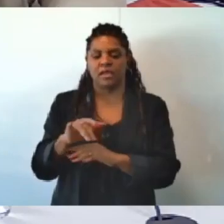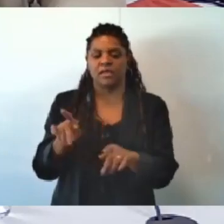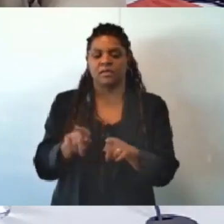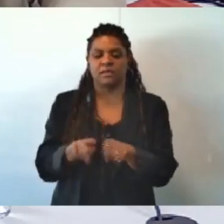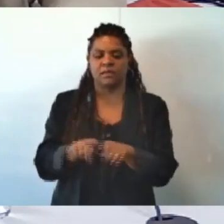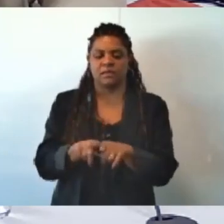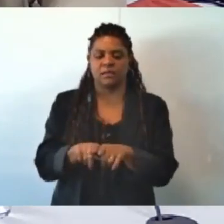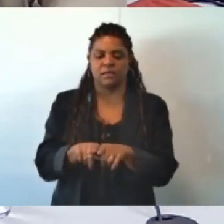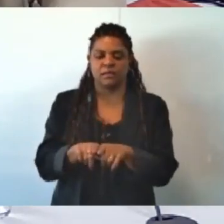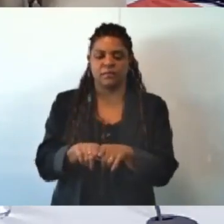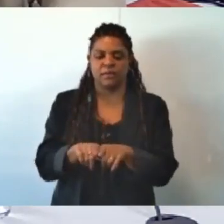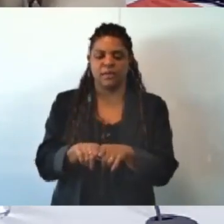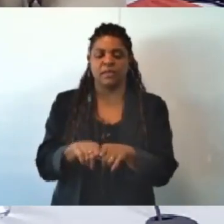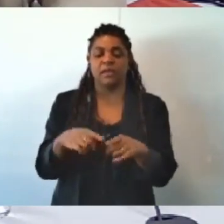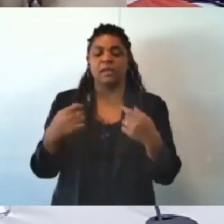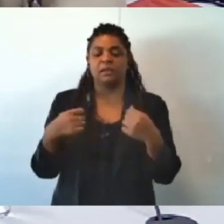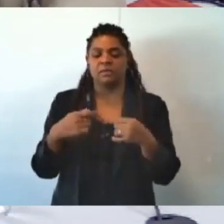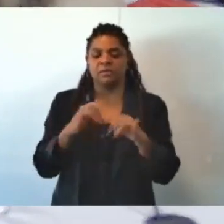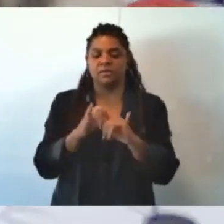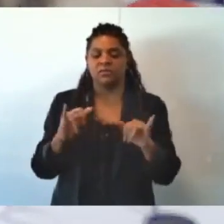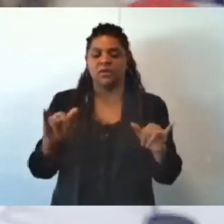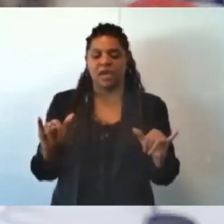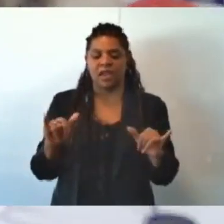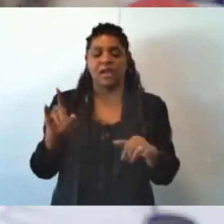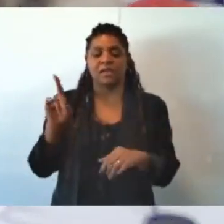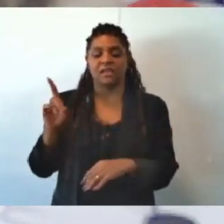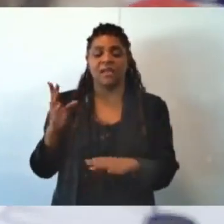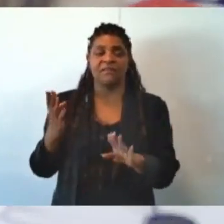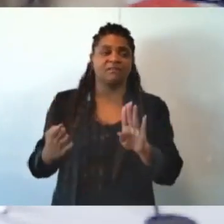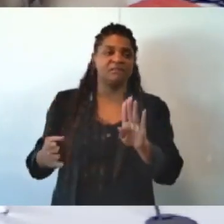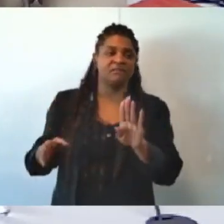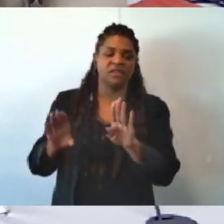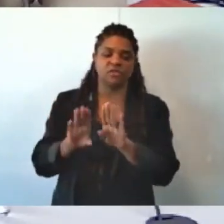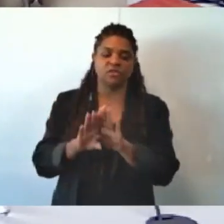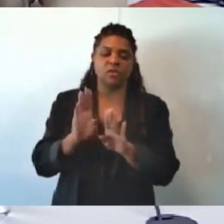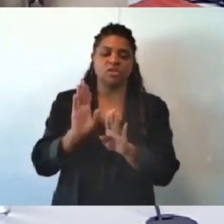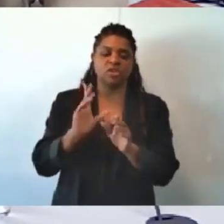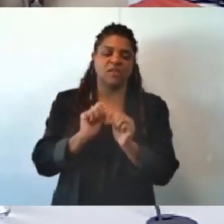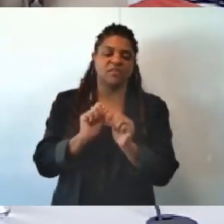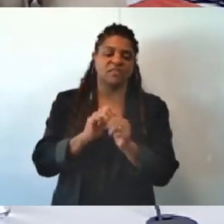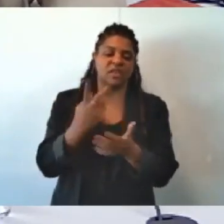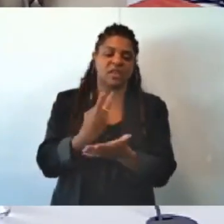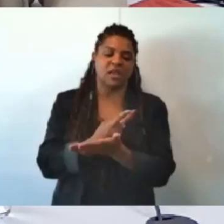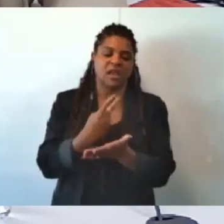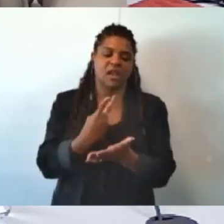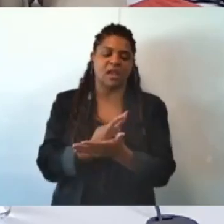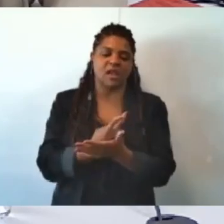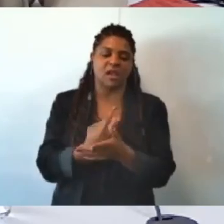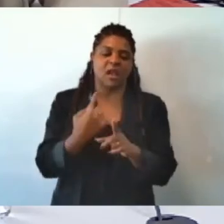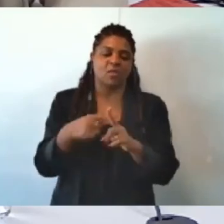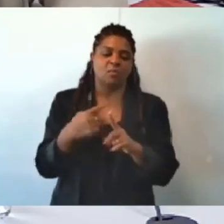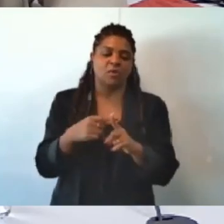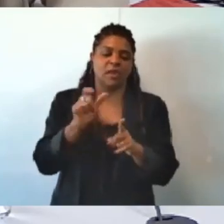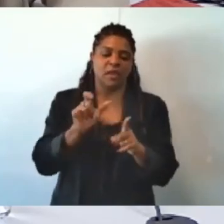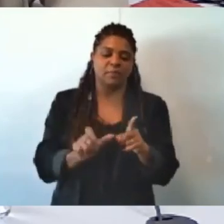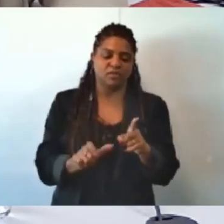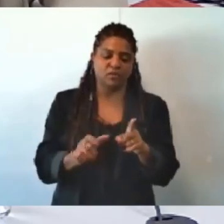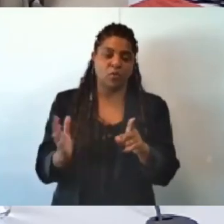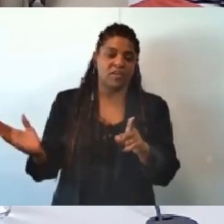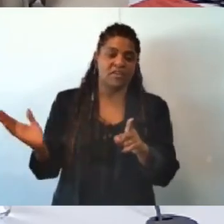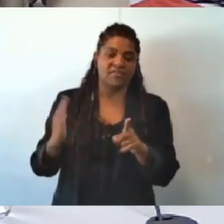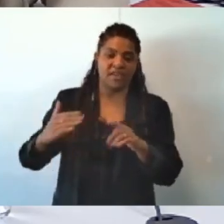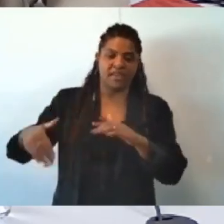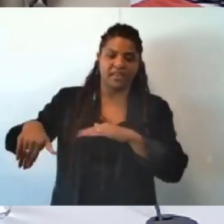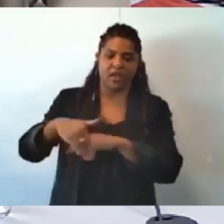agora, e já fizeram o negócio errado. Porque quem vem da Chateaubriand para virar, se virar